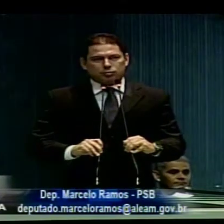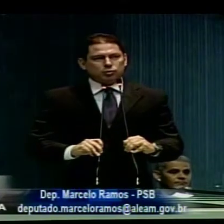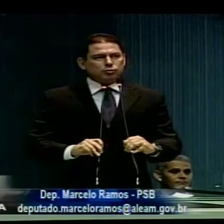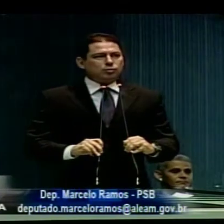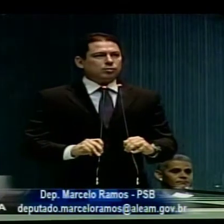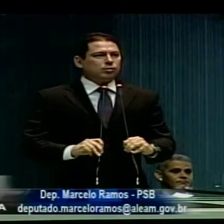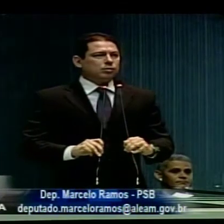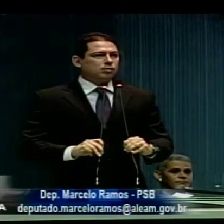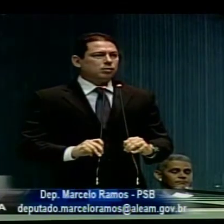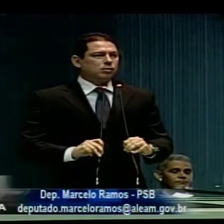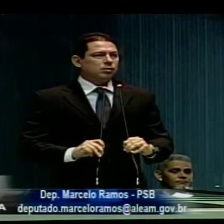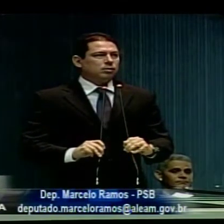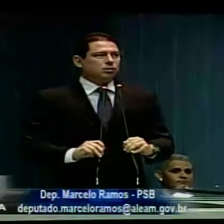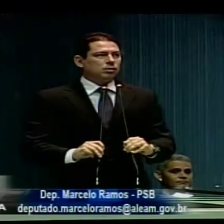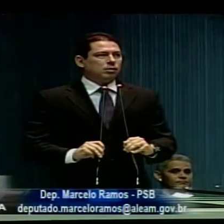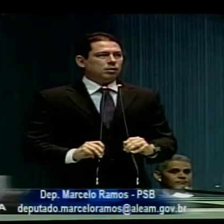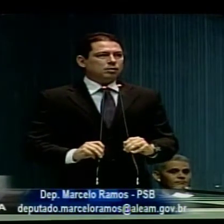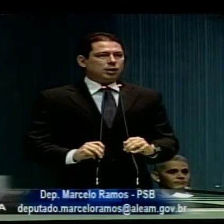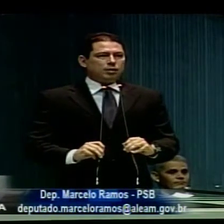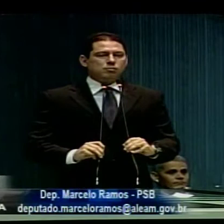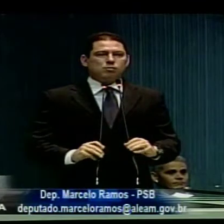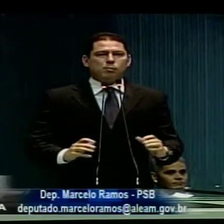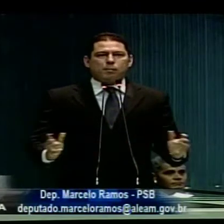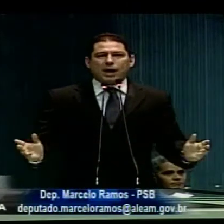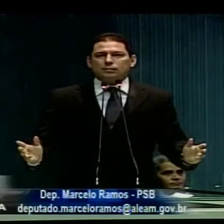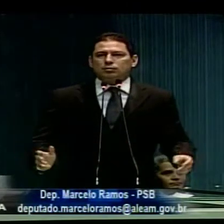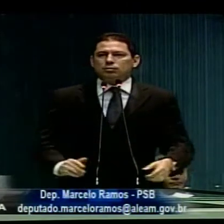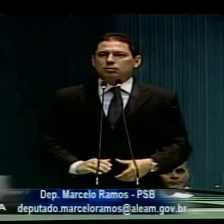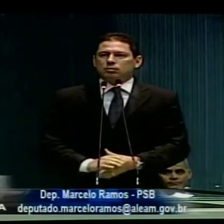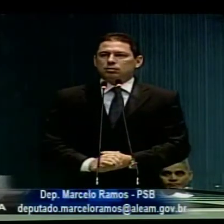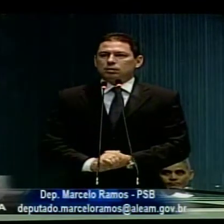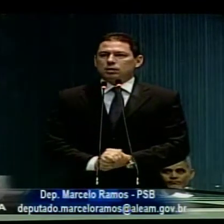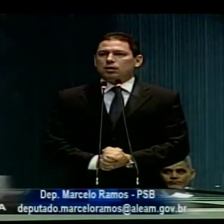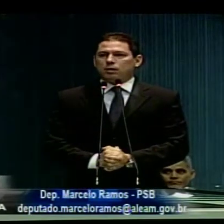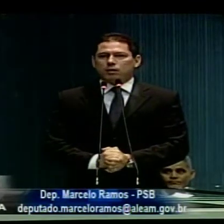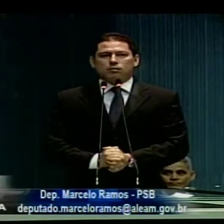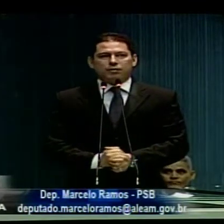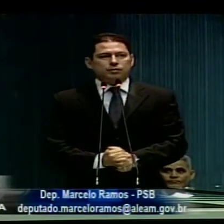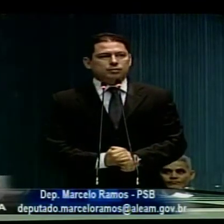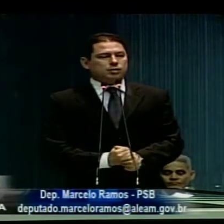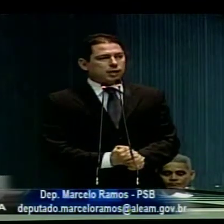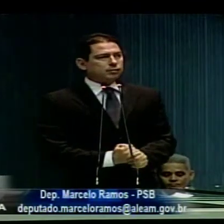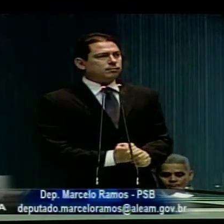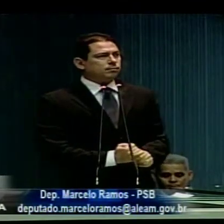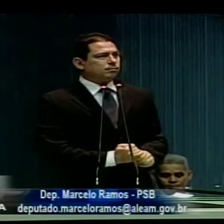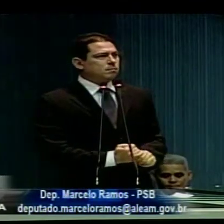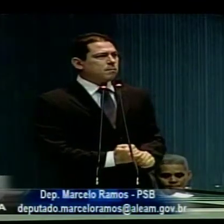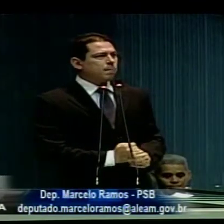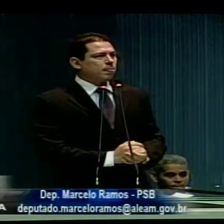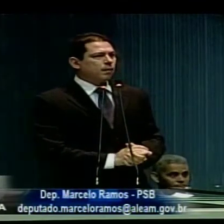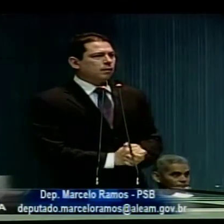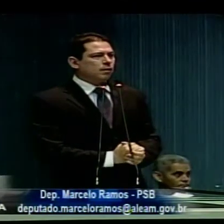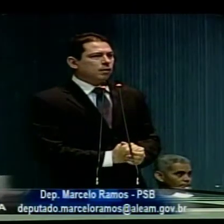de que tudo tem um culpado que não é o governo do Estado.